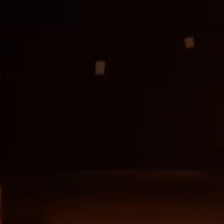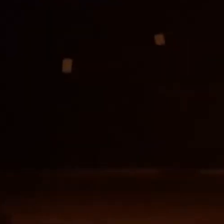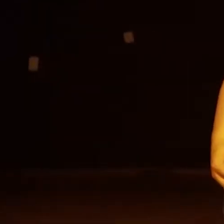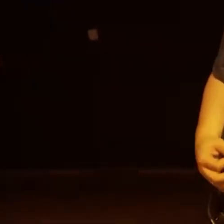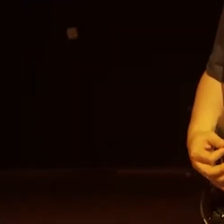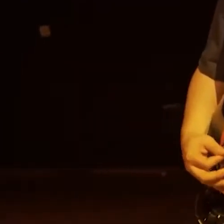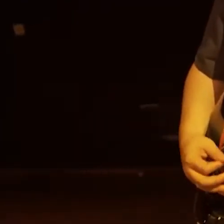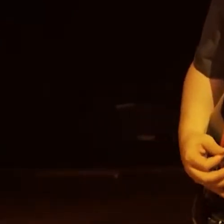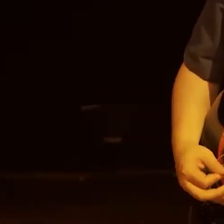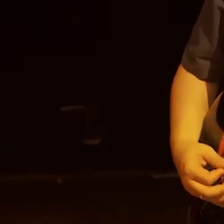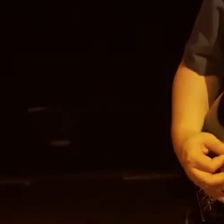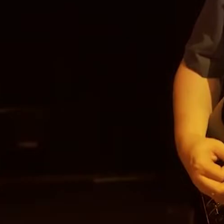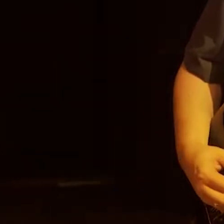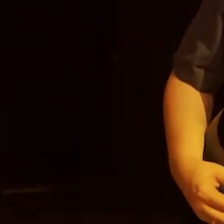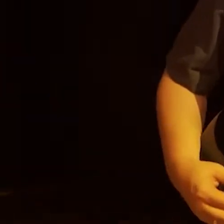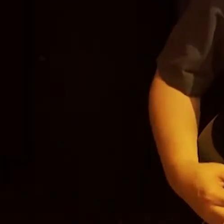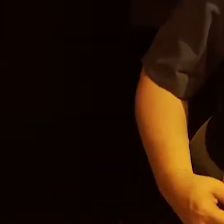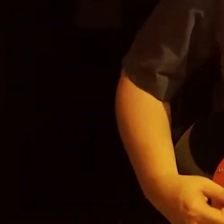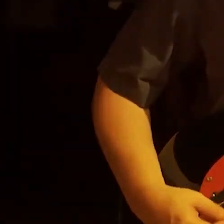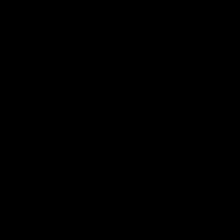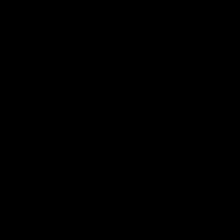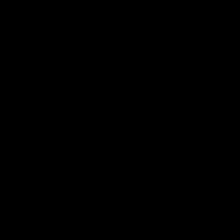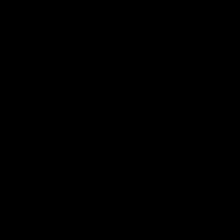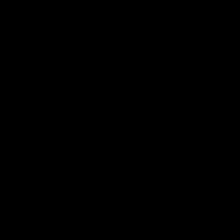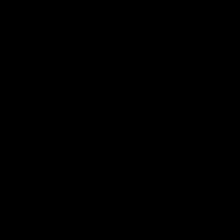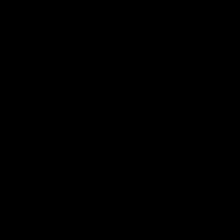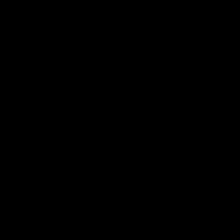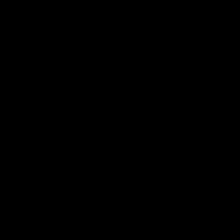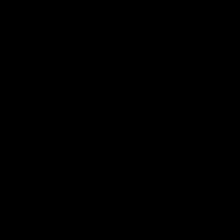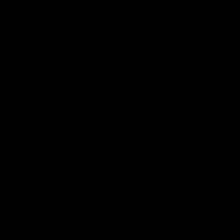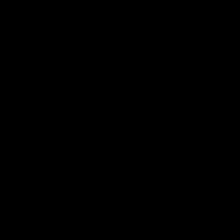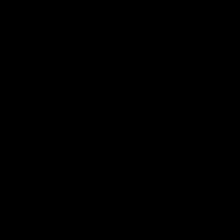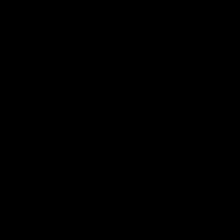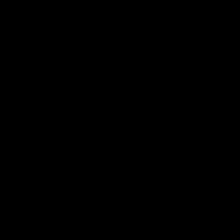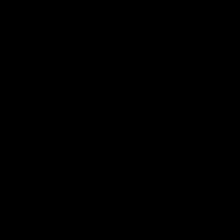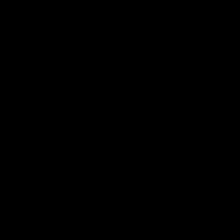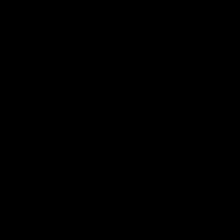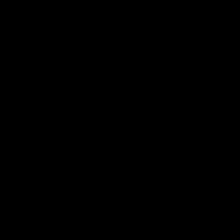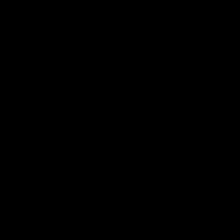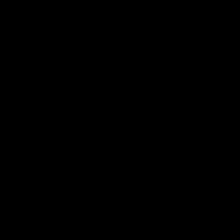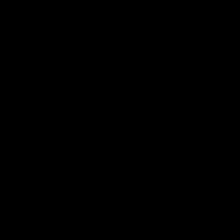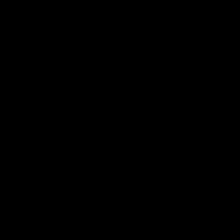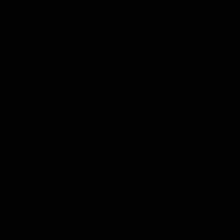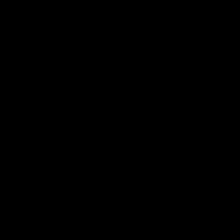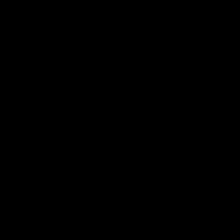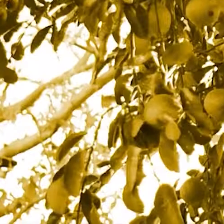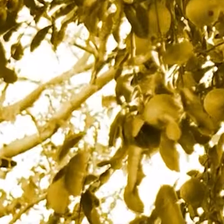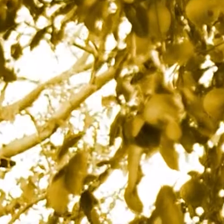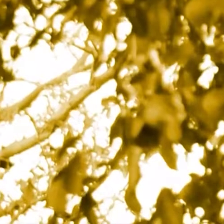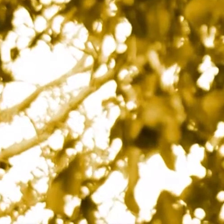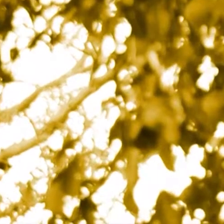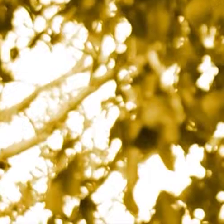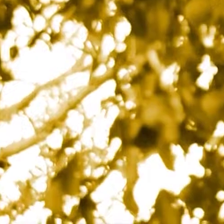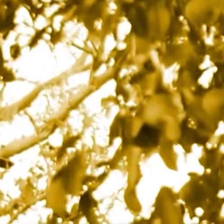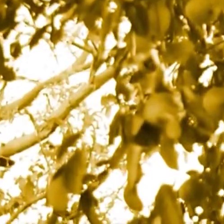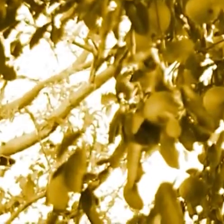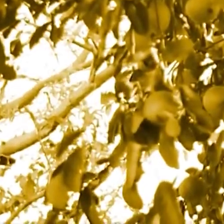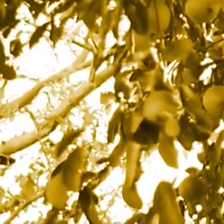na tumba do rei Mazombo tem macumba, macaxeira e